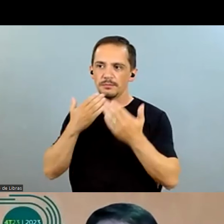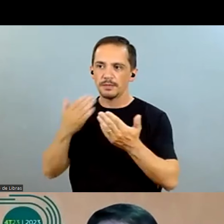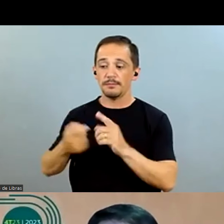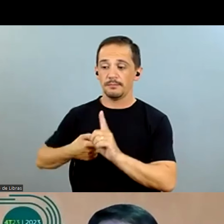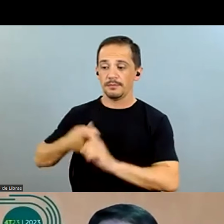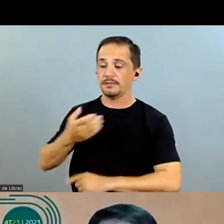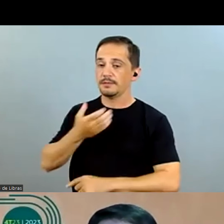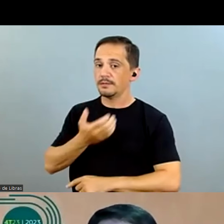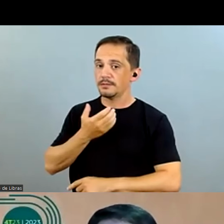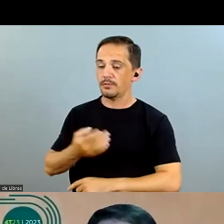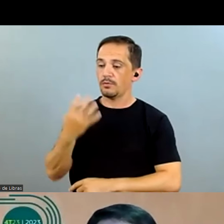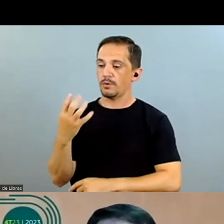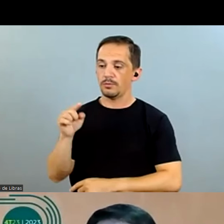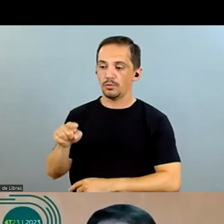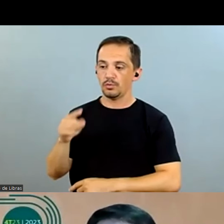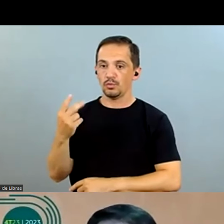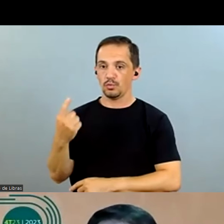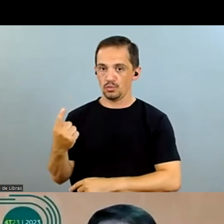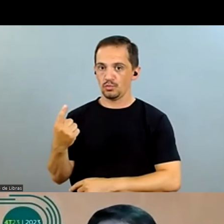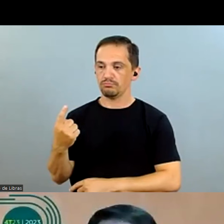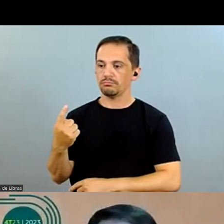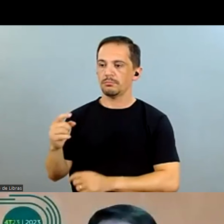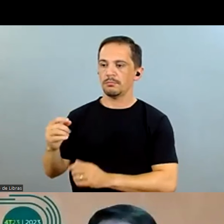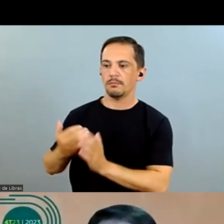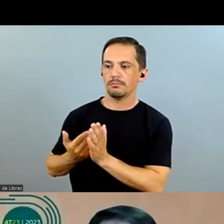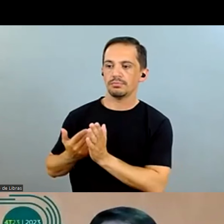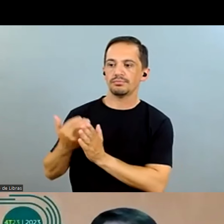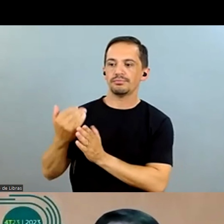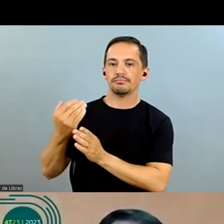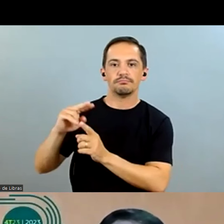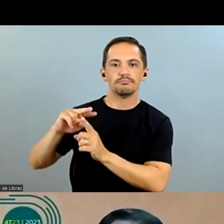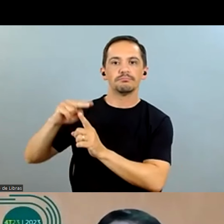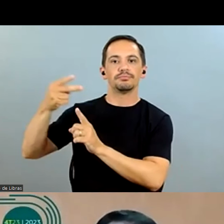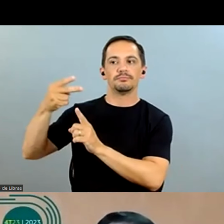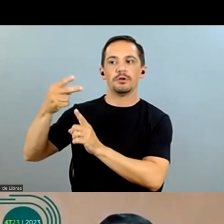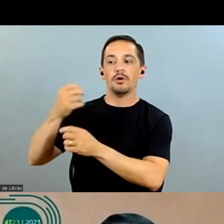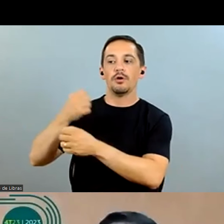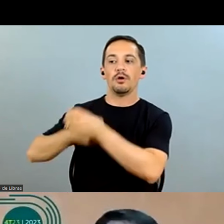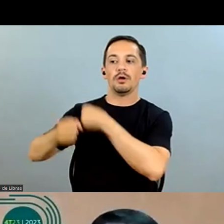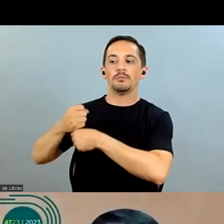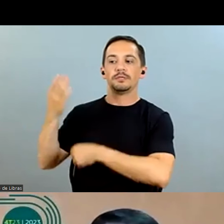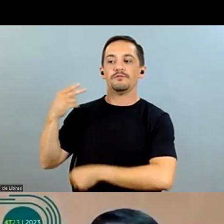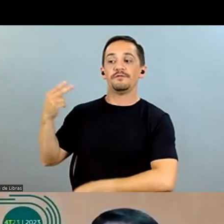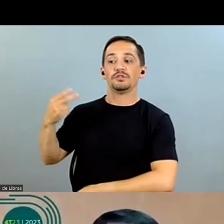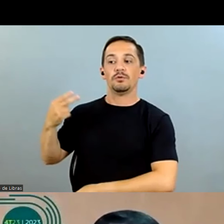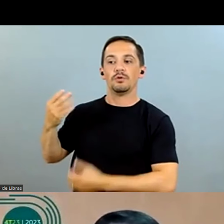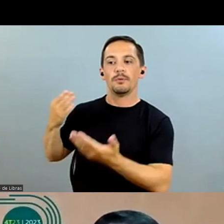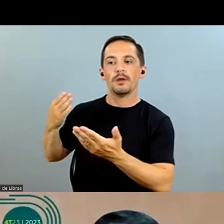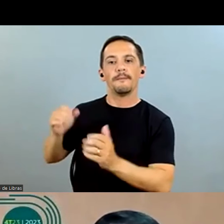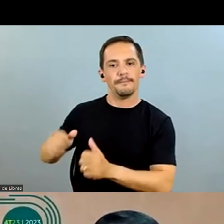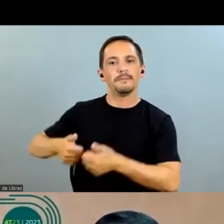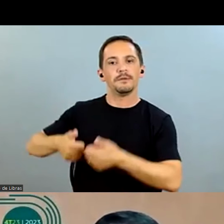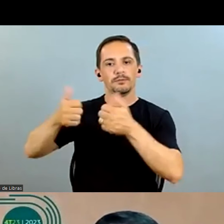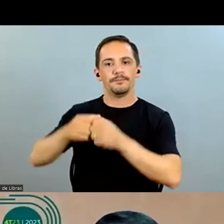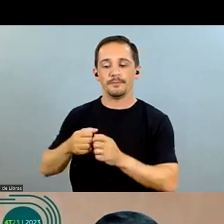4.1% em relação a Dezembro de 2022 e o mês de janeiro que foi muito forte